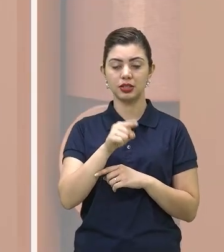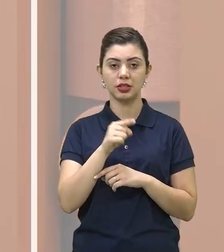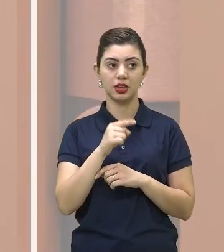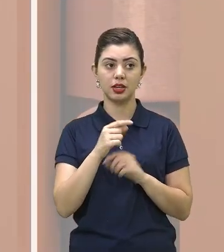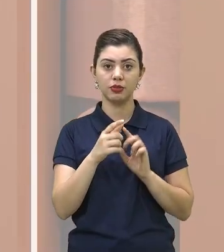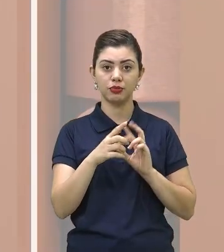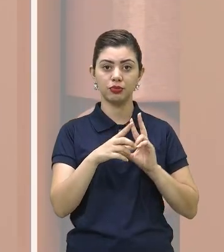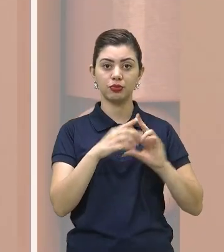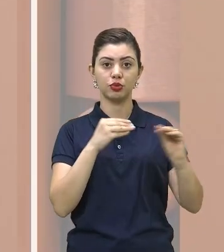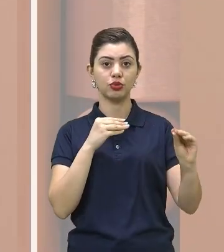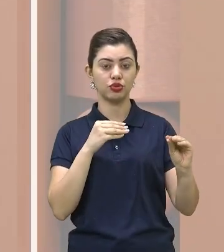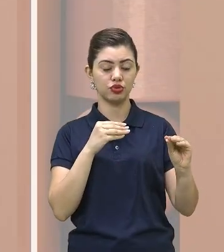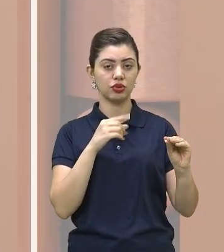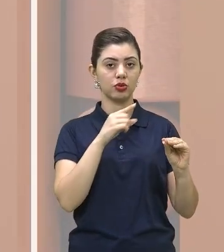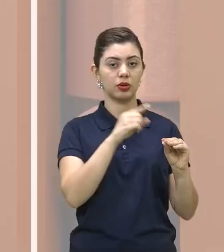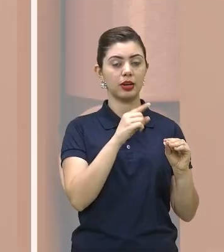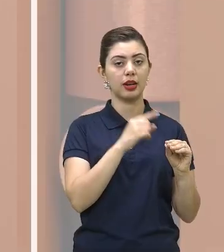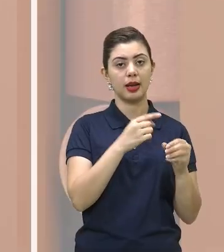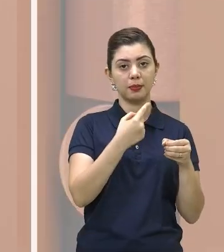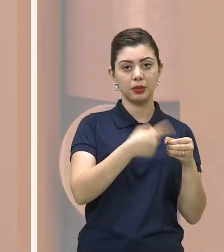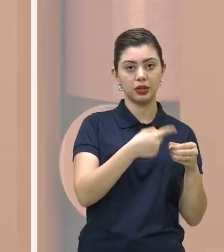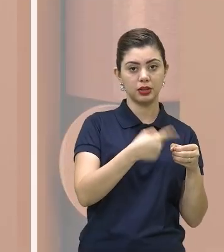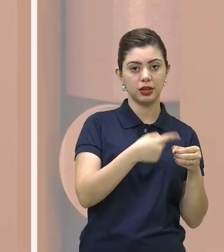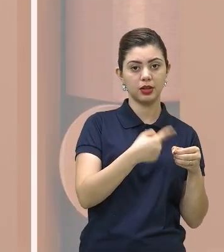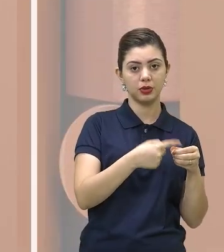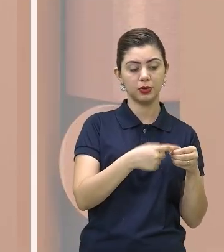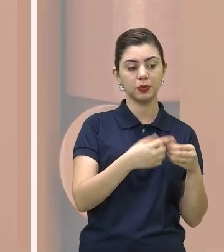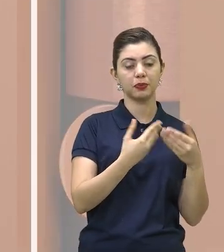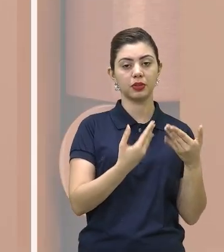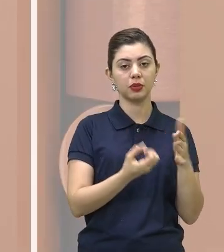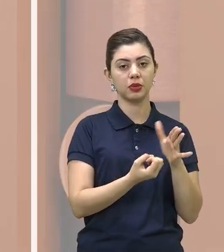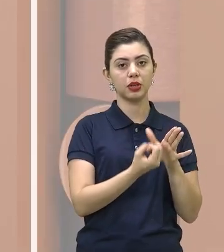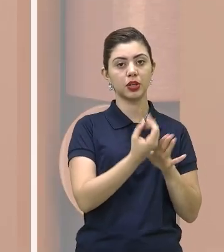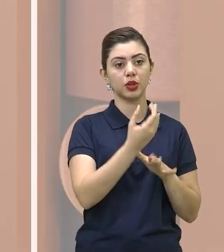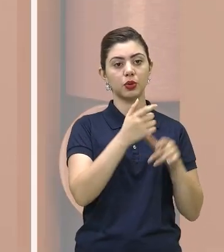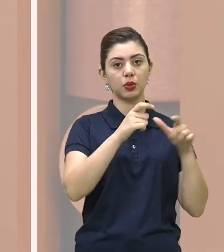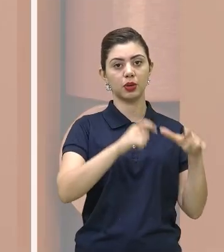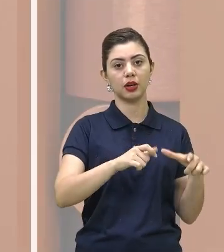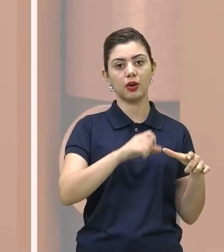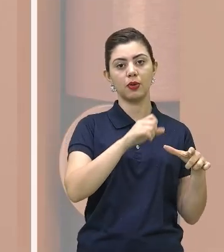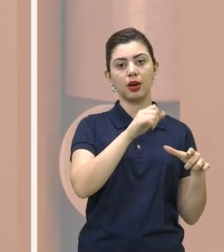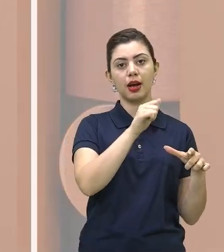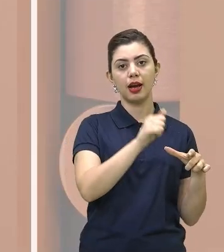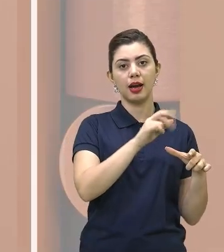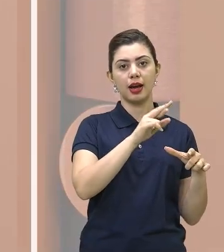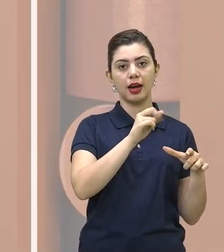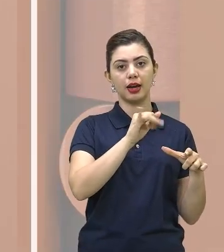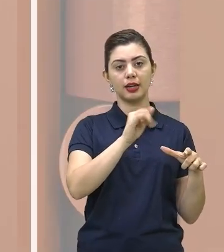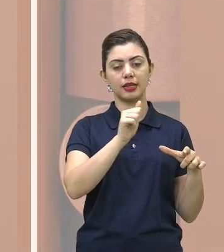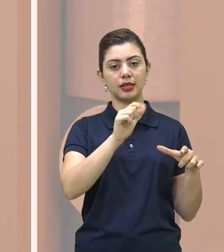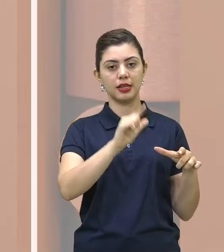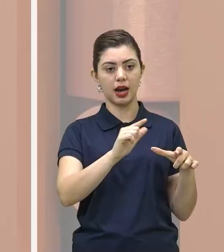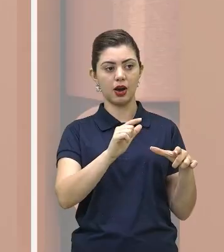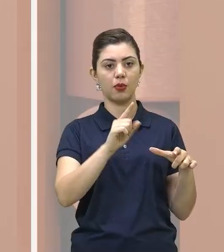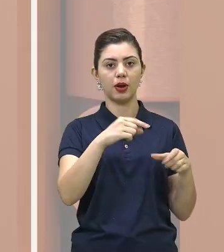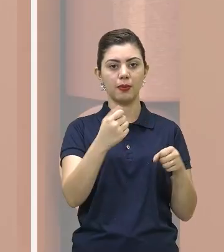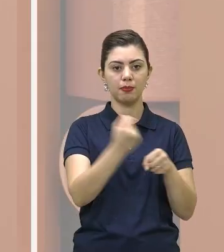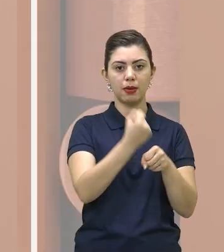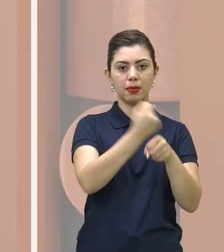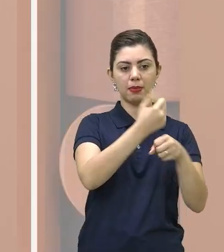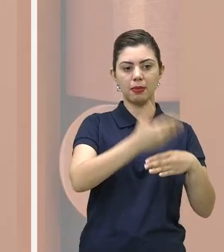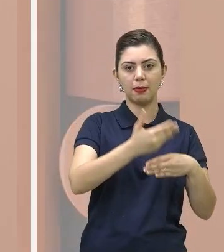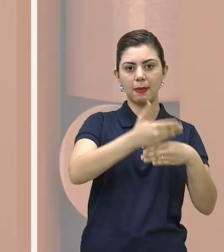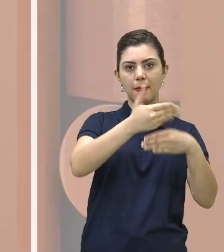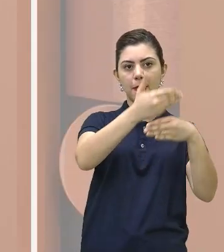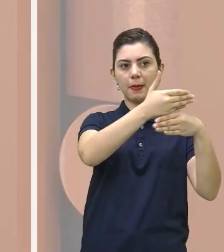com os homens e armas e lá fundou o Arraial do Bom Jesus, um forte de onde deveriam partir os